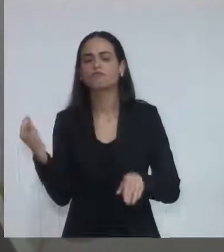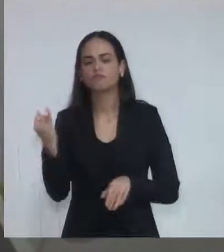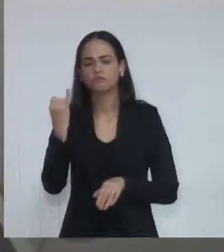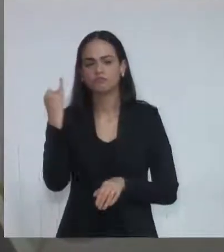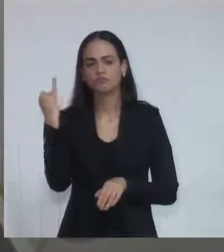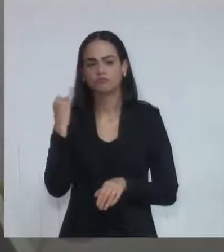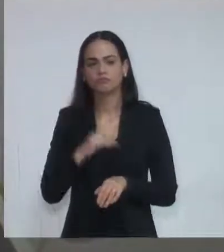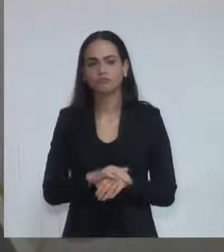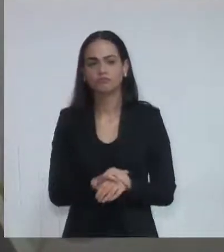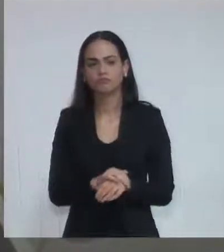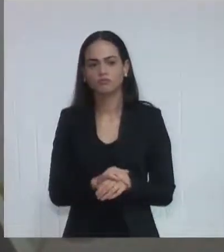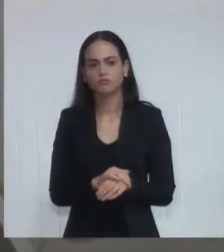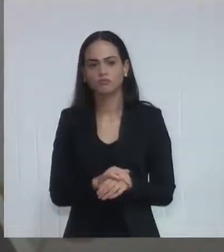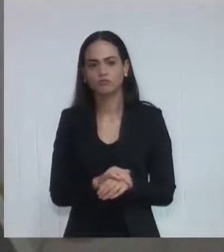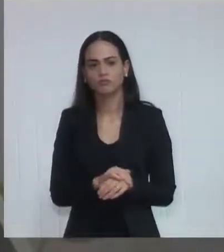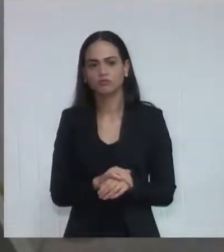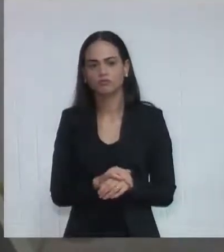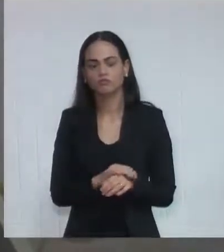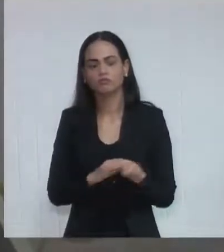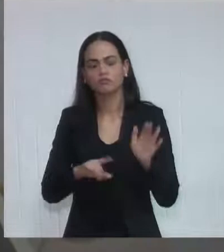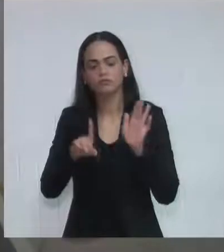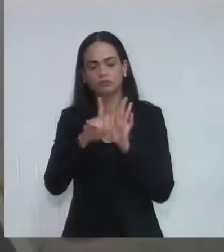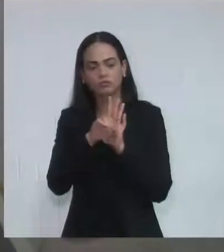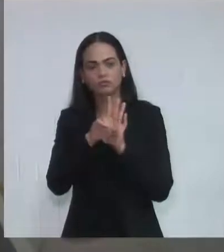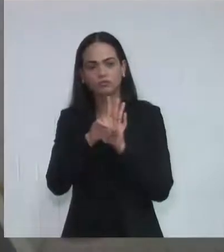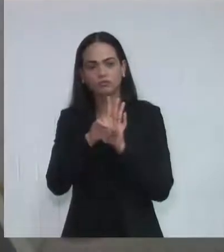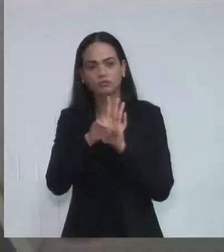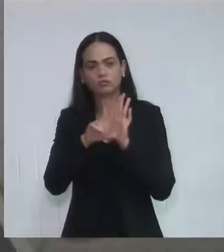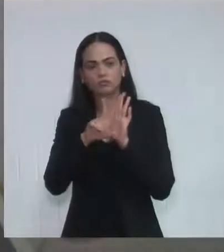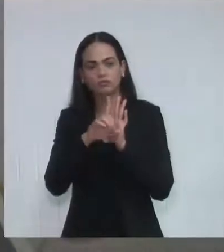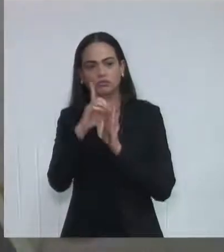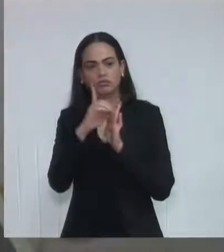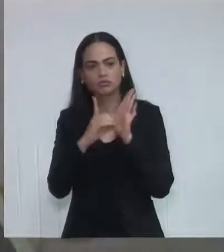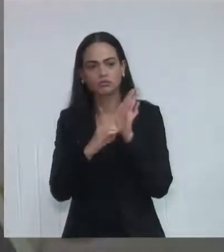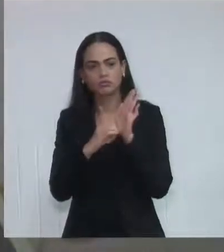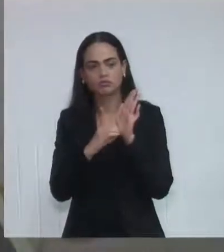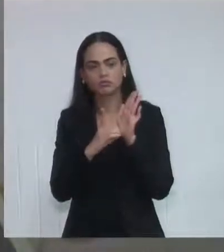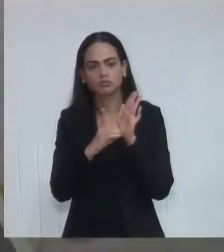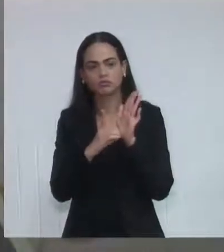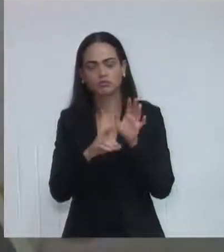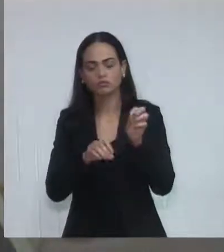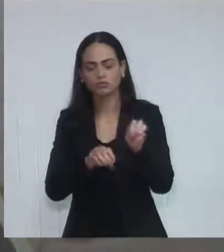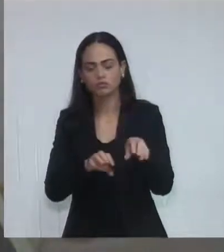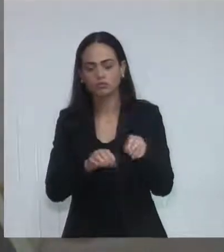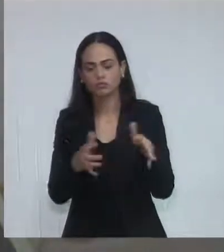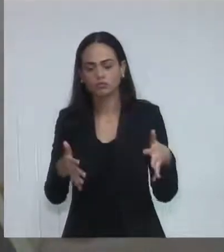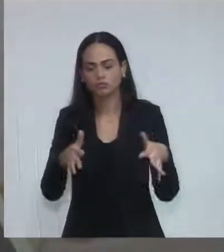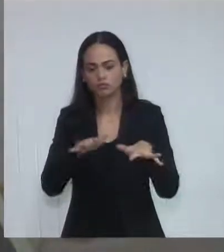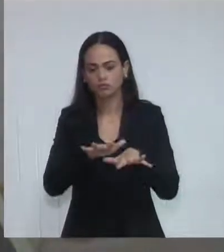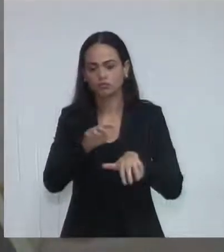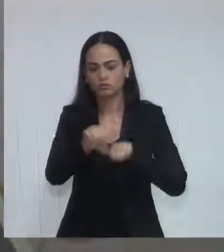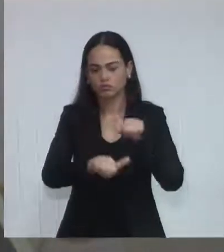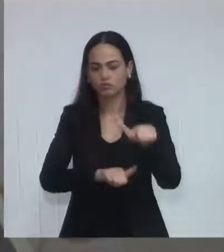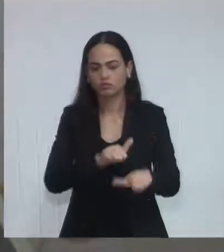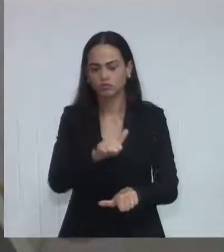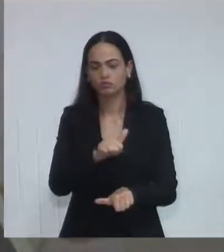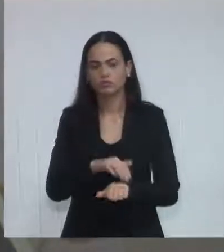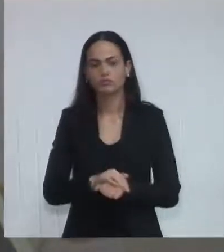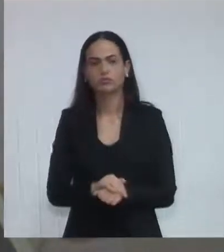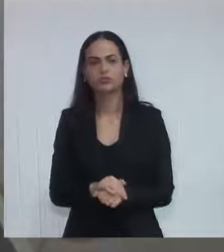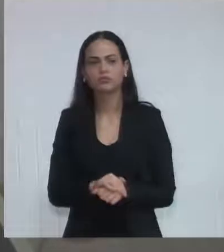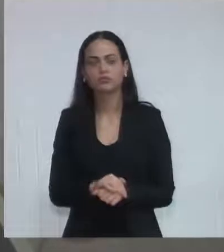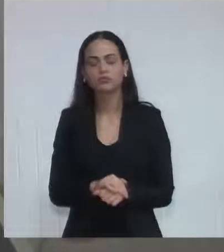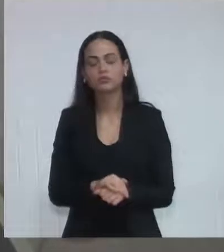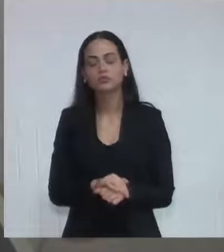da reforma, diretrizes fundamentais da Política Nacional de Educação Inclusiva. E o Florentino bem ressaltou aqui a moção de apelo ao prefeito.